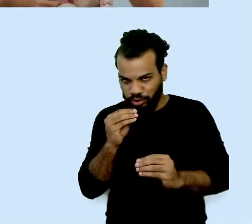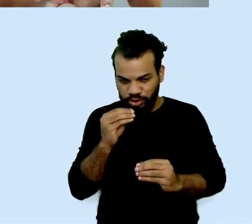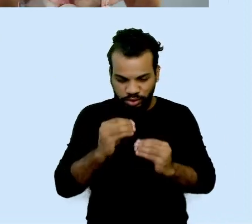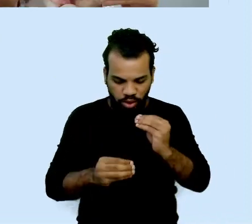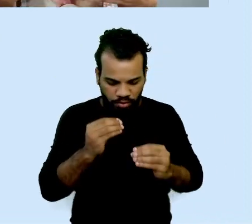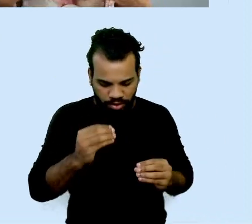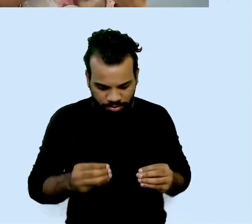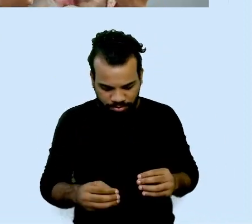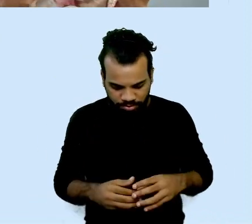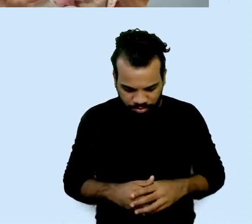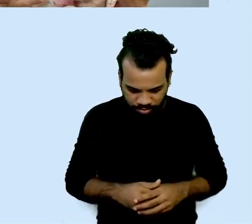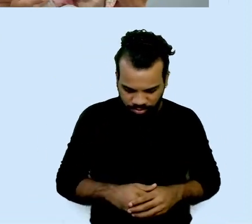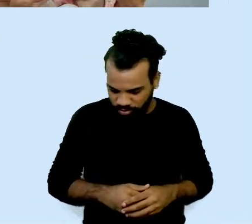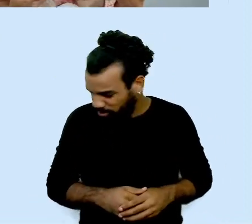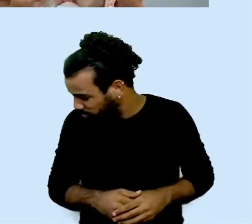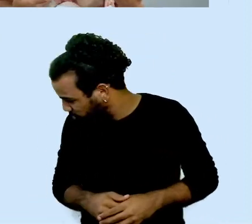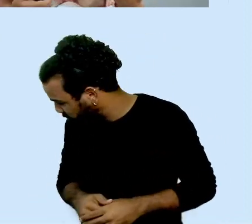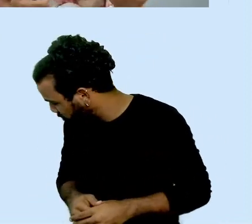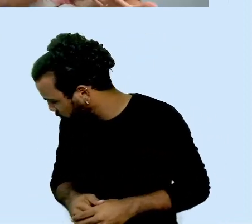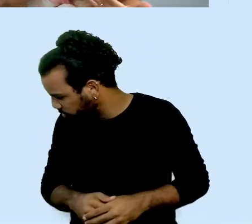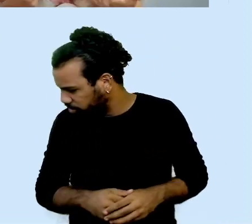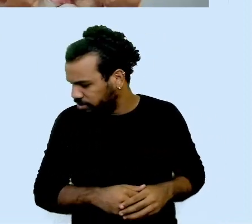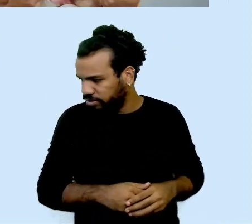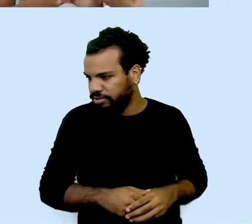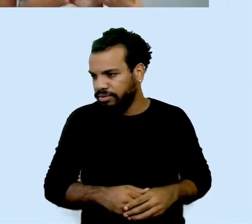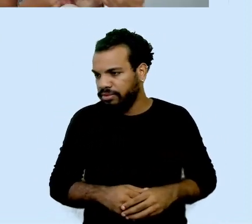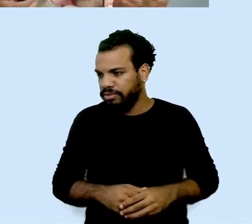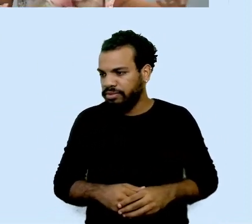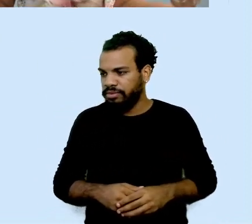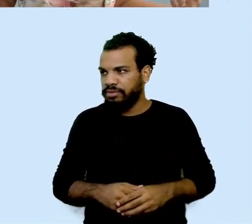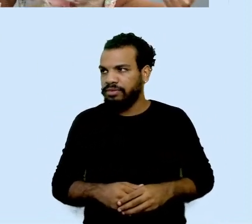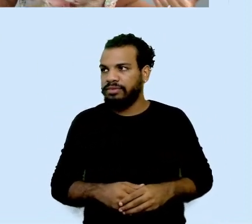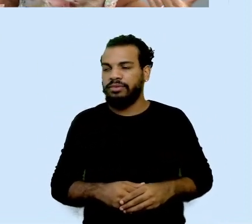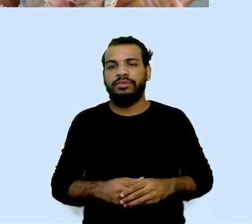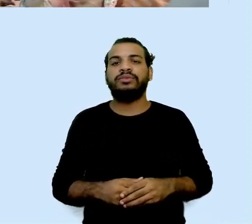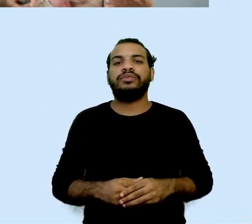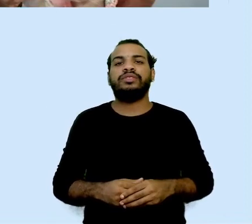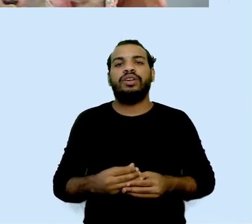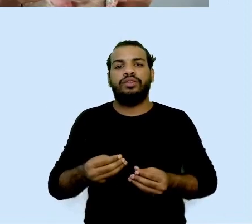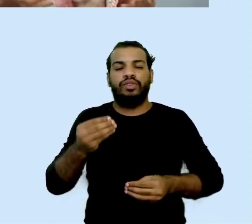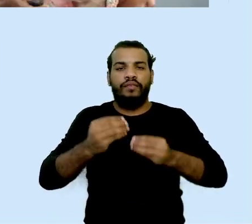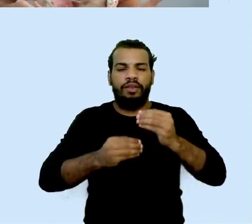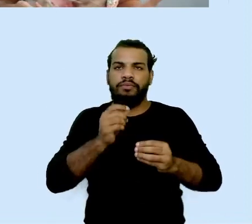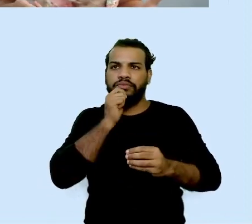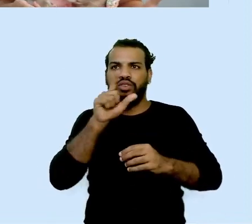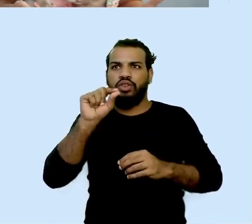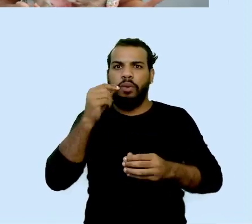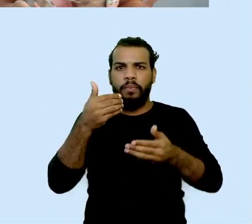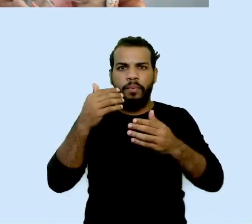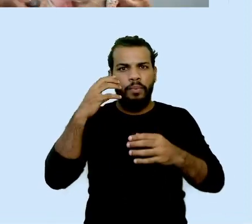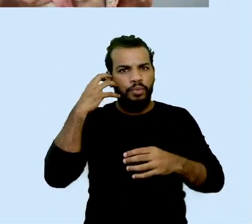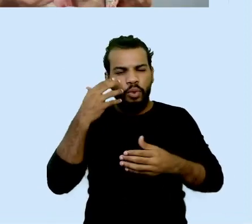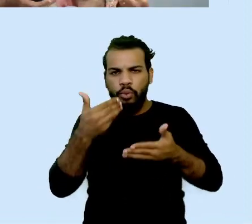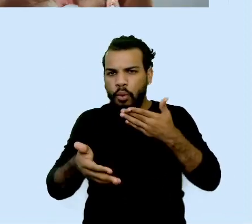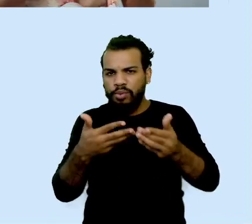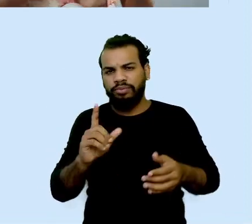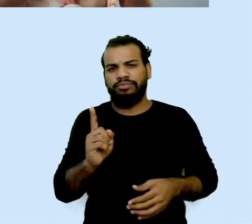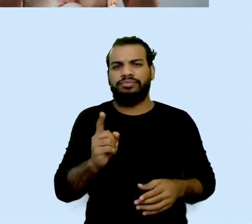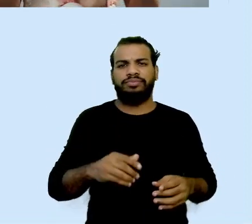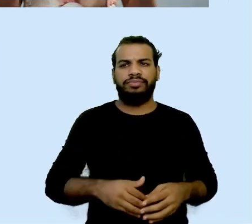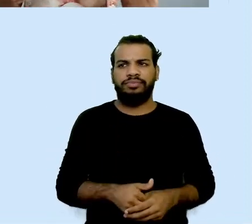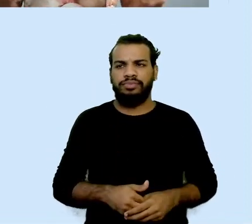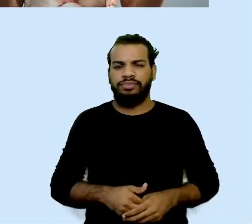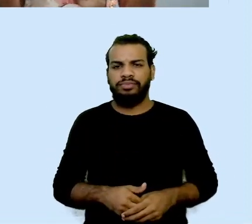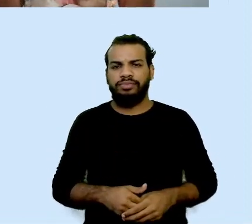está ali naquela cena de romance. A pessoa que está fazendo a edição daquela cena não vai escolher qualquer música. Vai escolher uma música